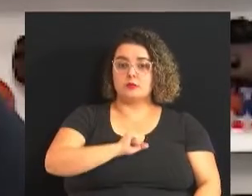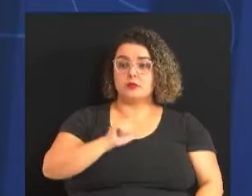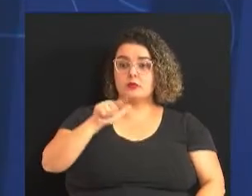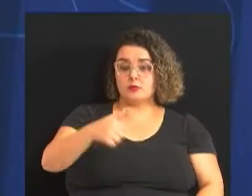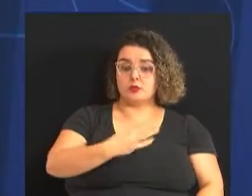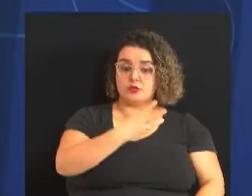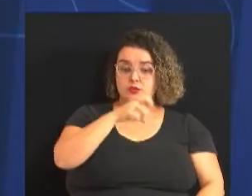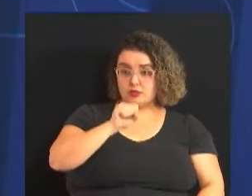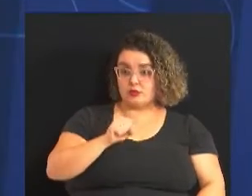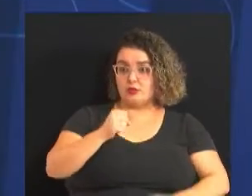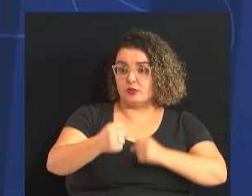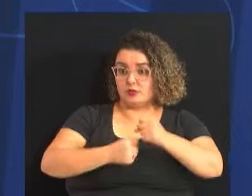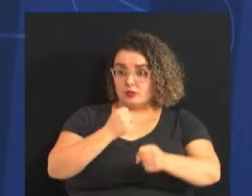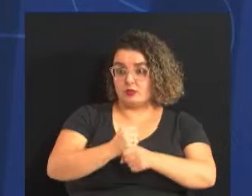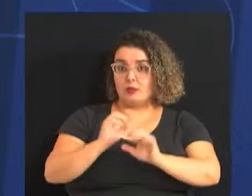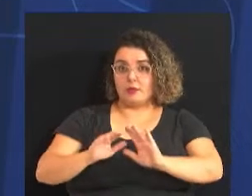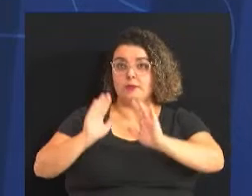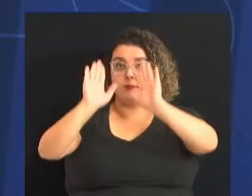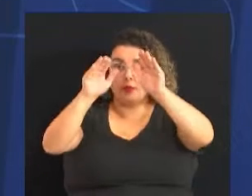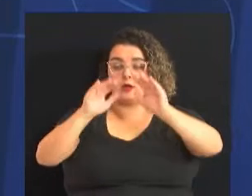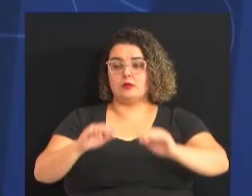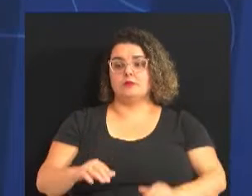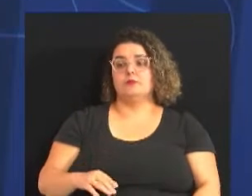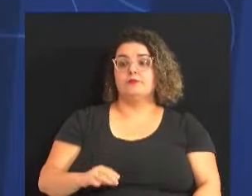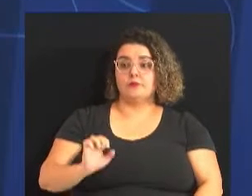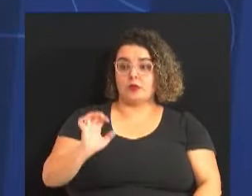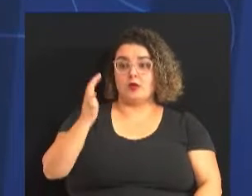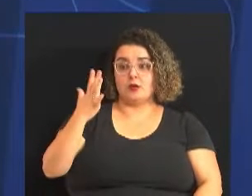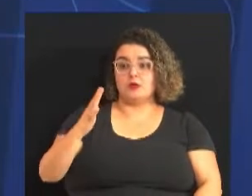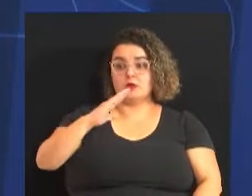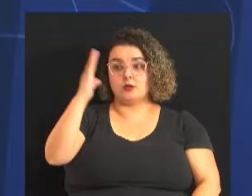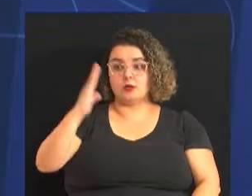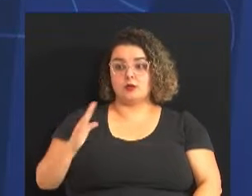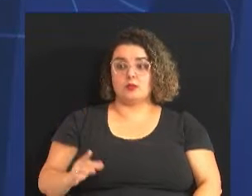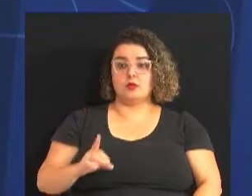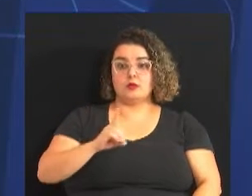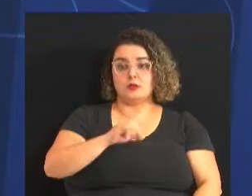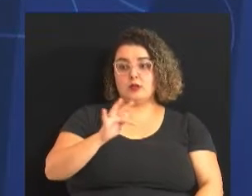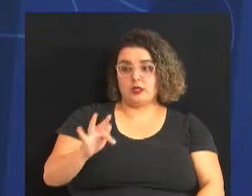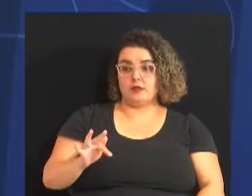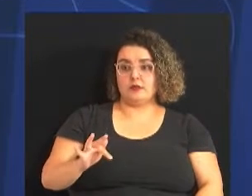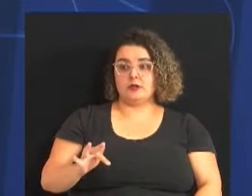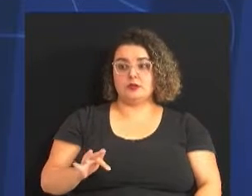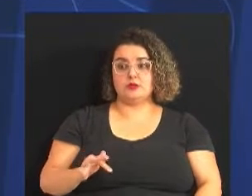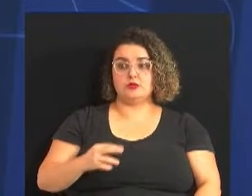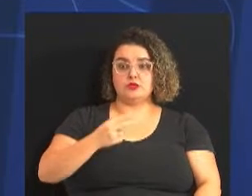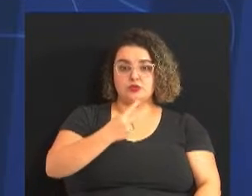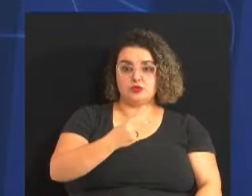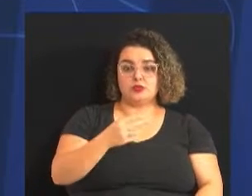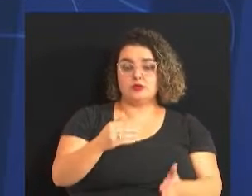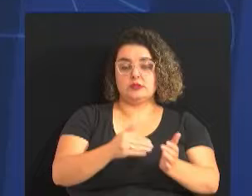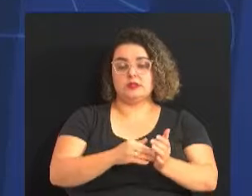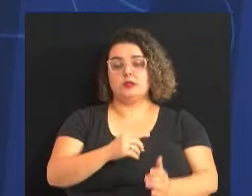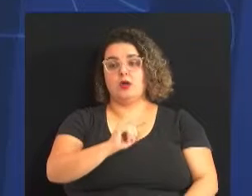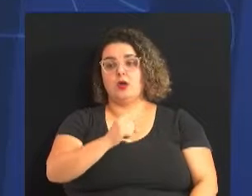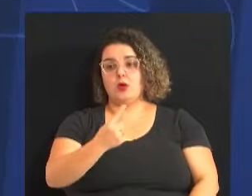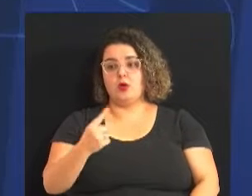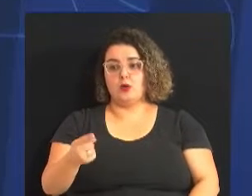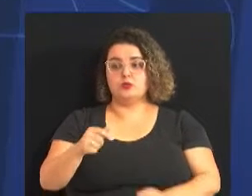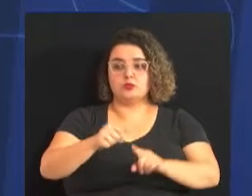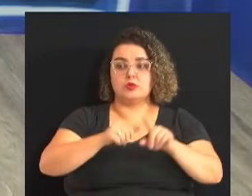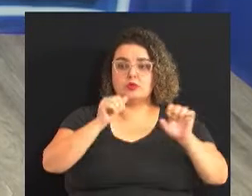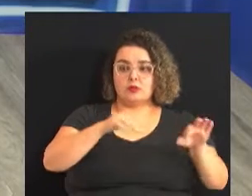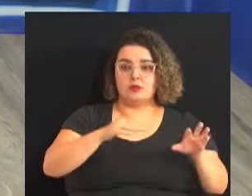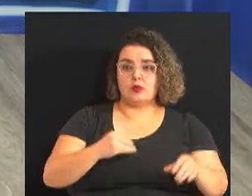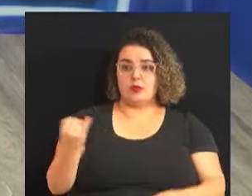anos, a Copa América de Basquete vai acontecer no Brasil, no Distrito Federal, de 2 a 11 de setembro. É importante? Pode fazer